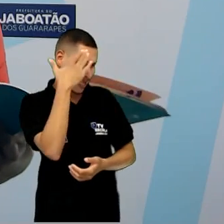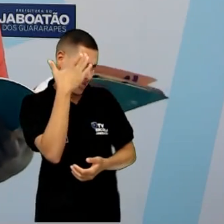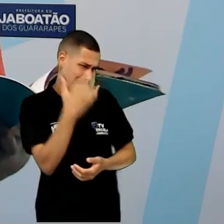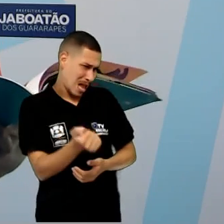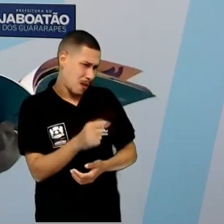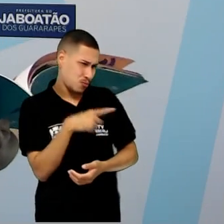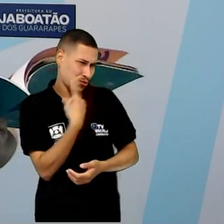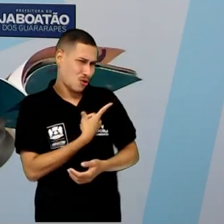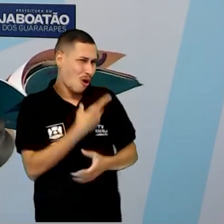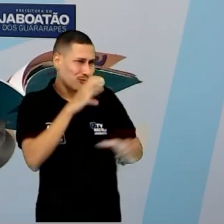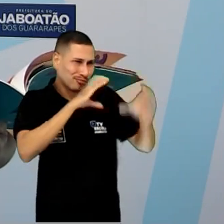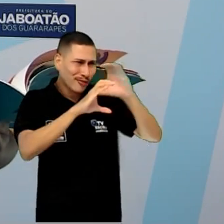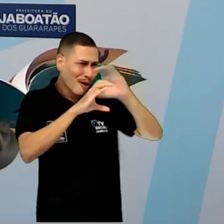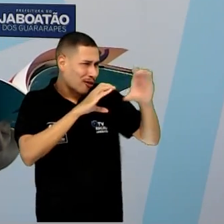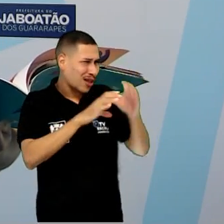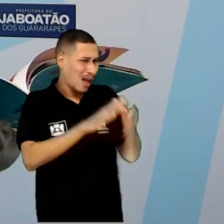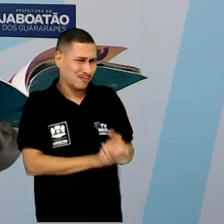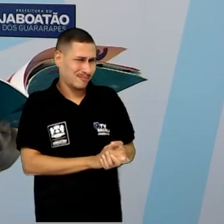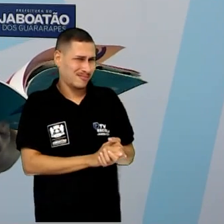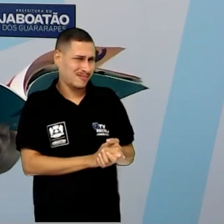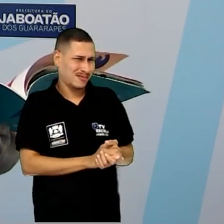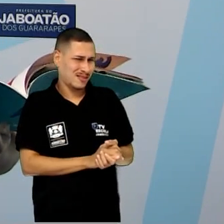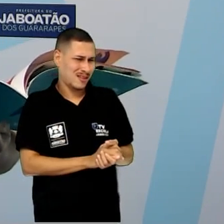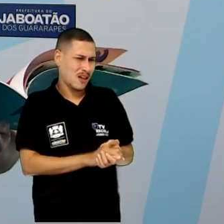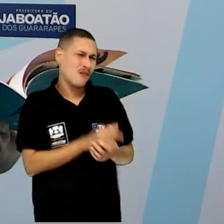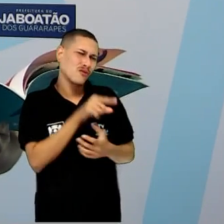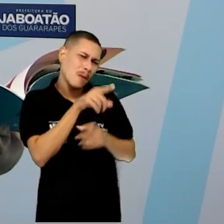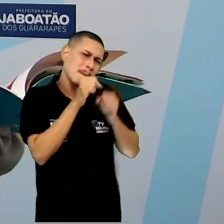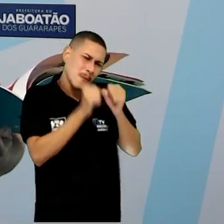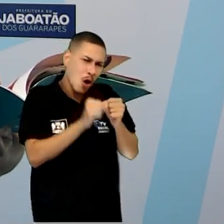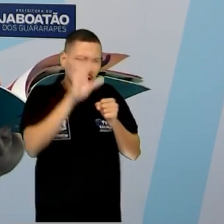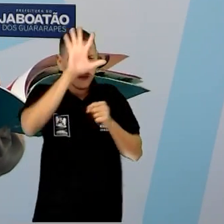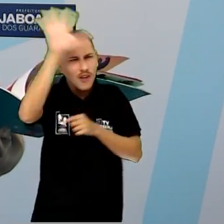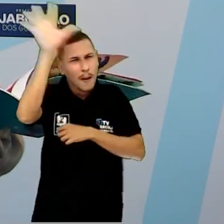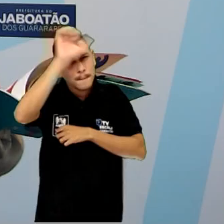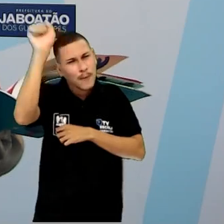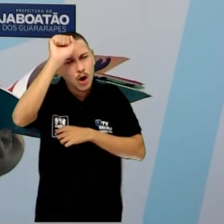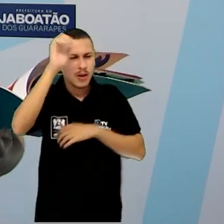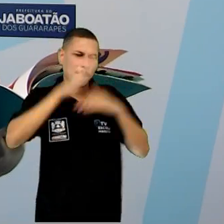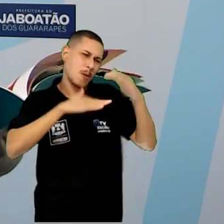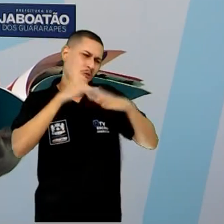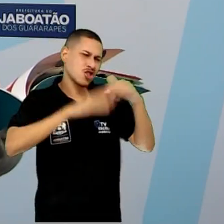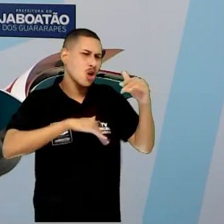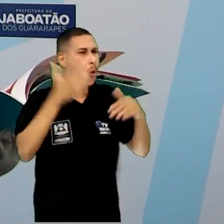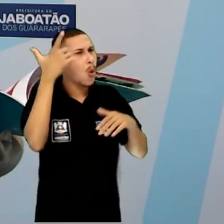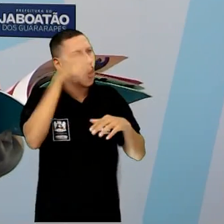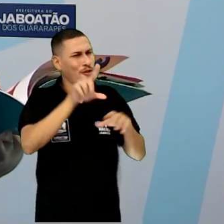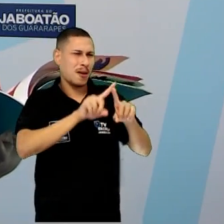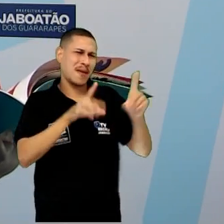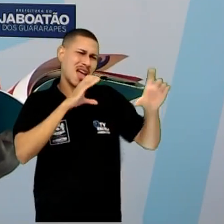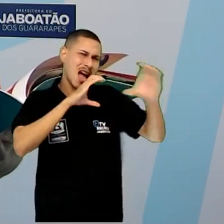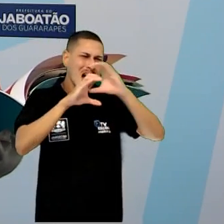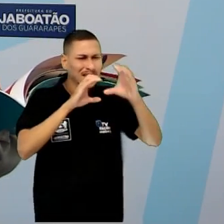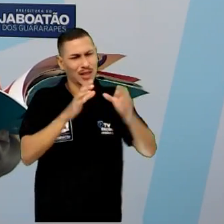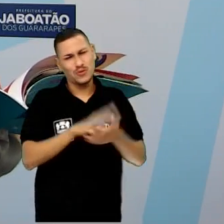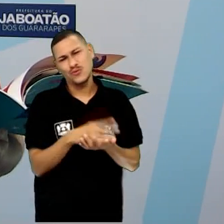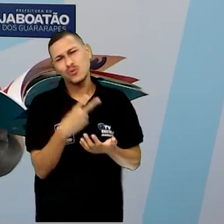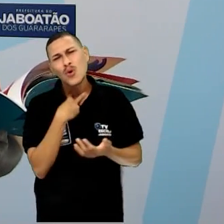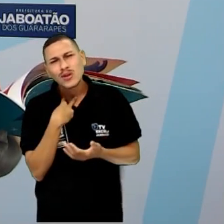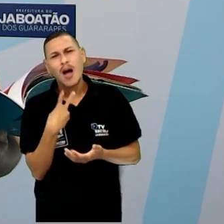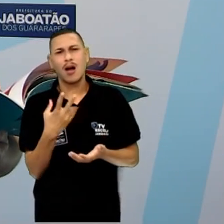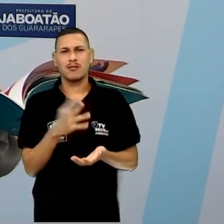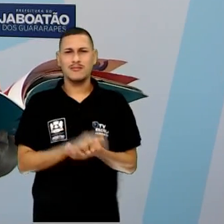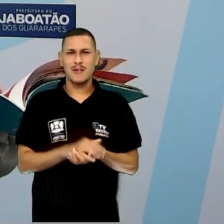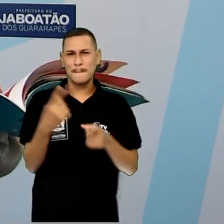com dom para cantar. Você pode ser famosa em qualquer outra profissão. Nessa, não dá.